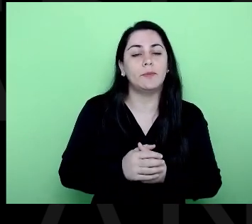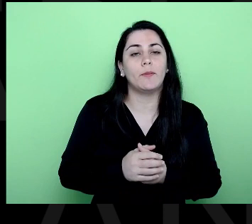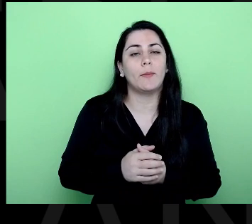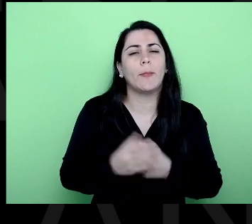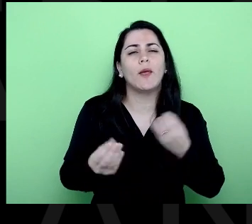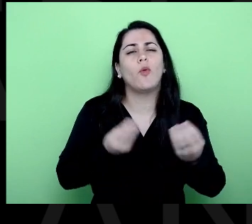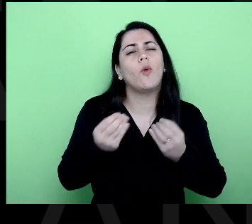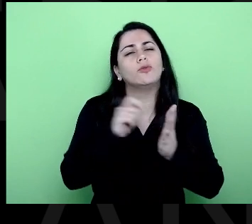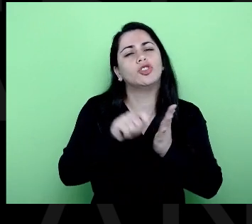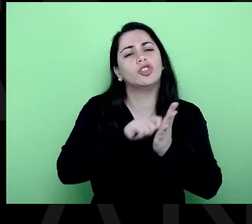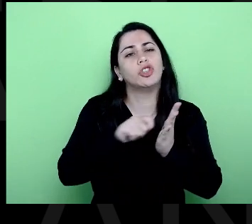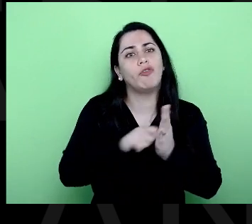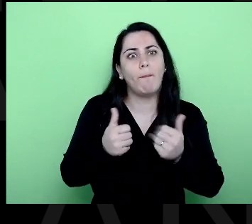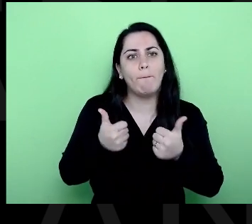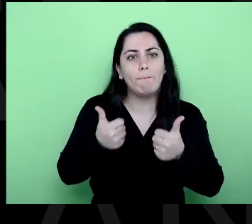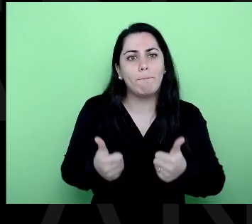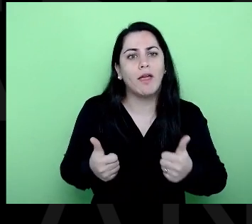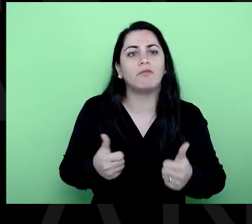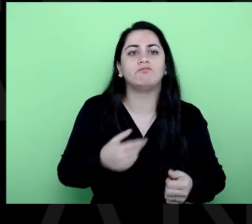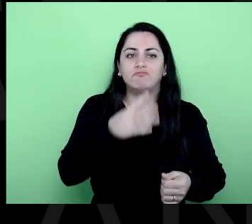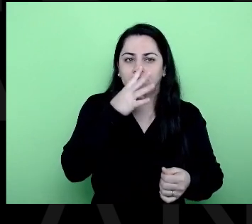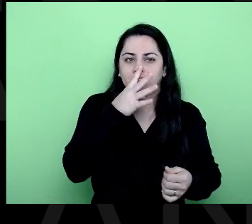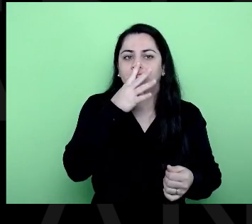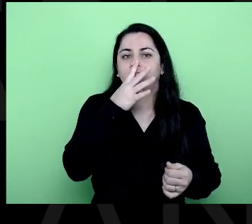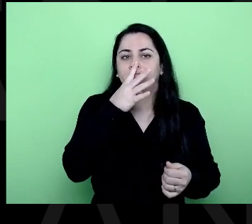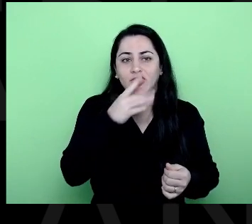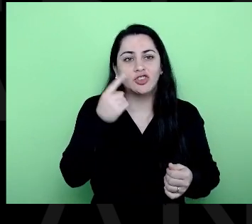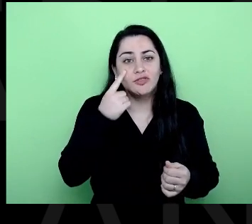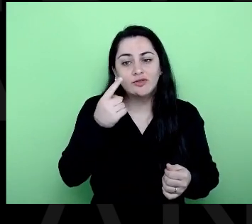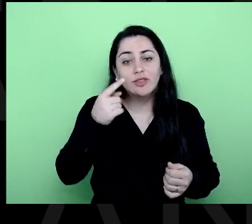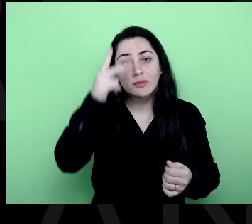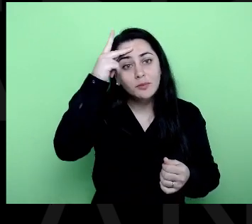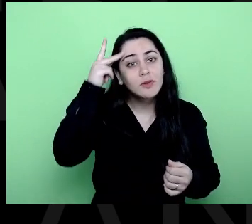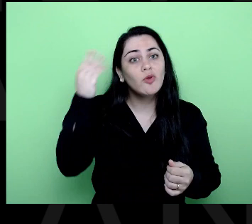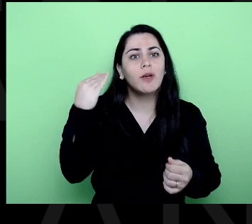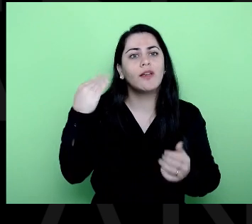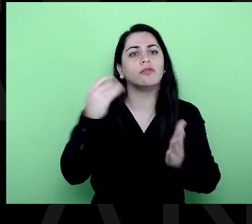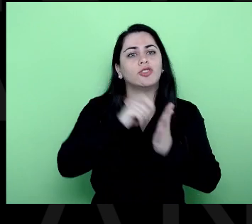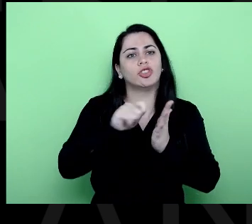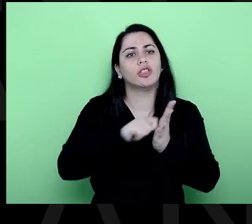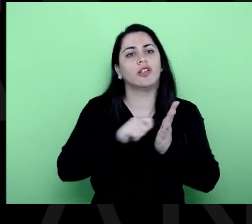que como que pode escrever tão bem, né? Então a gente fica mergulhando nessa fonte aí também. E